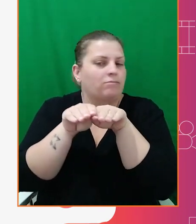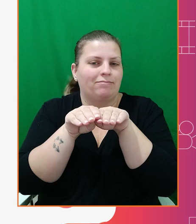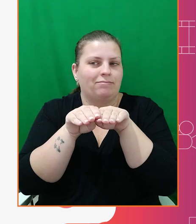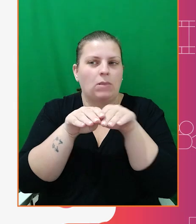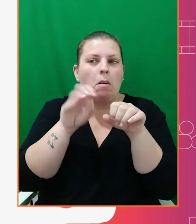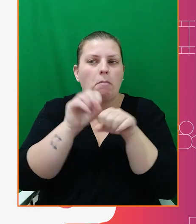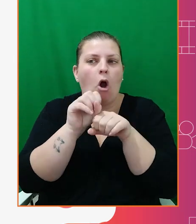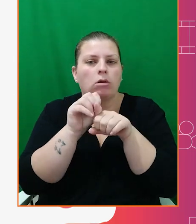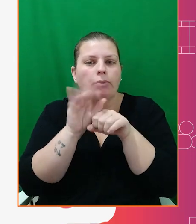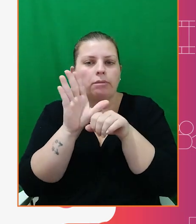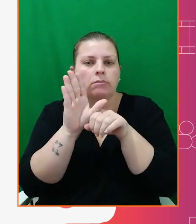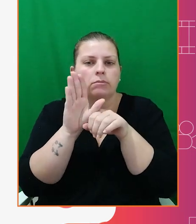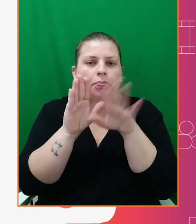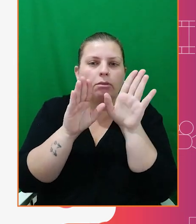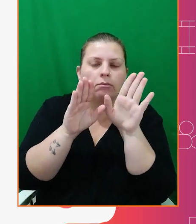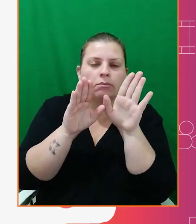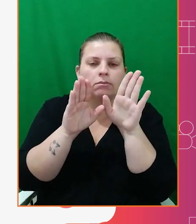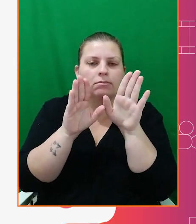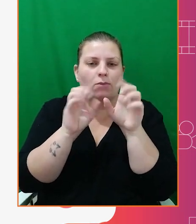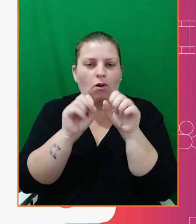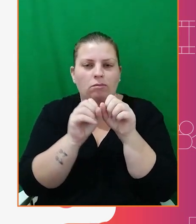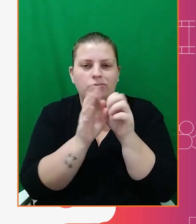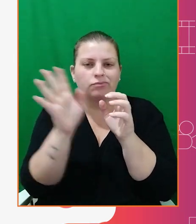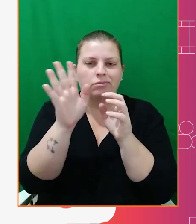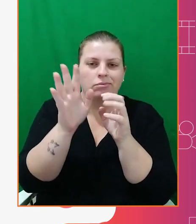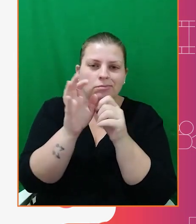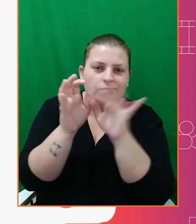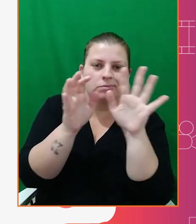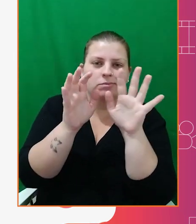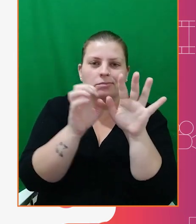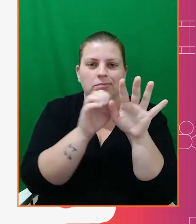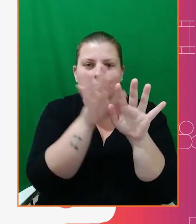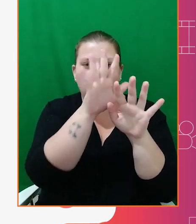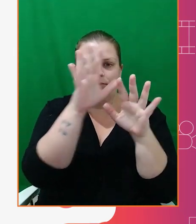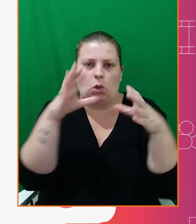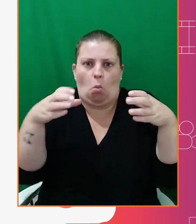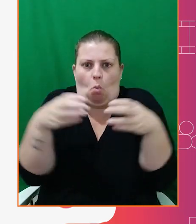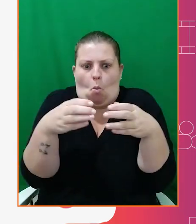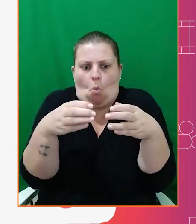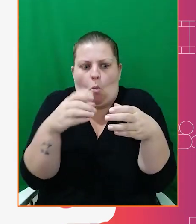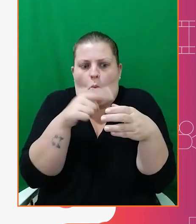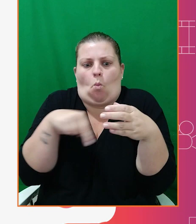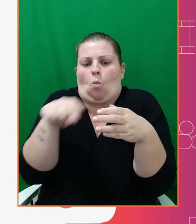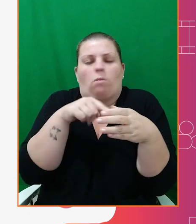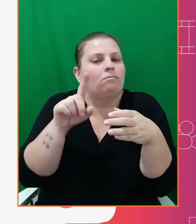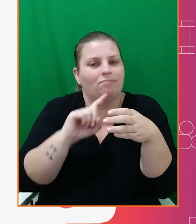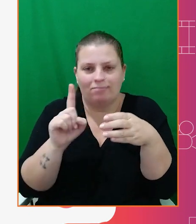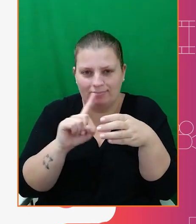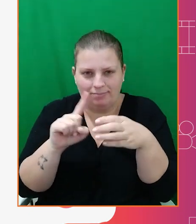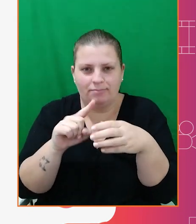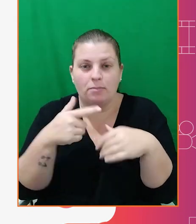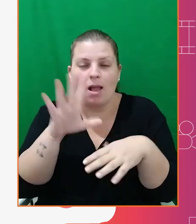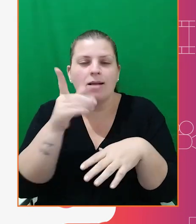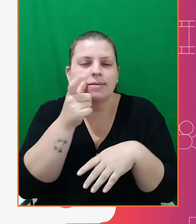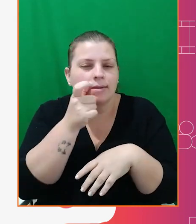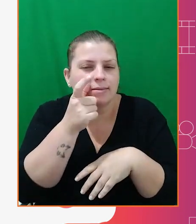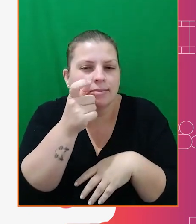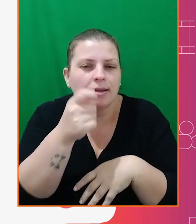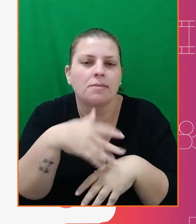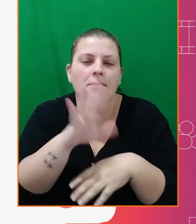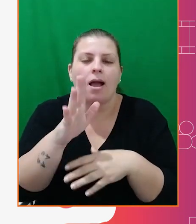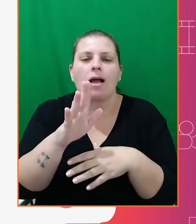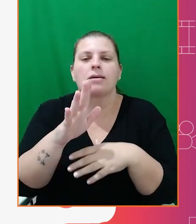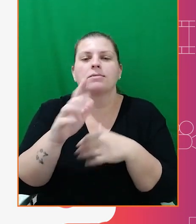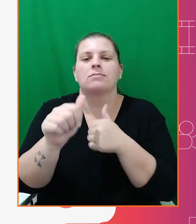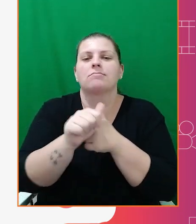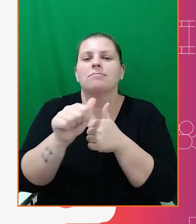saliências vão deixar o desenho mais interessante, uma vez que ele vai ficar um pouco mais próximo do que a gente realmente